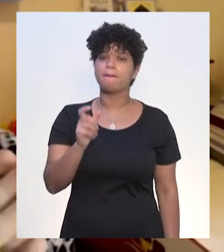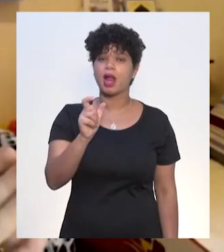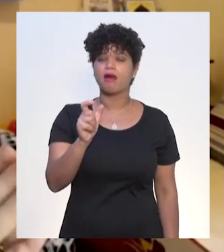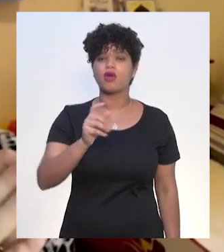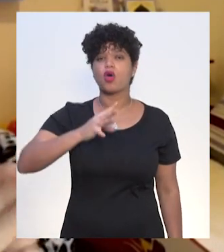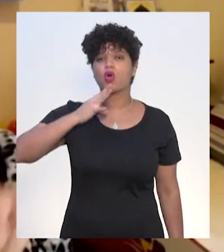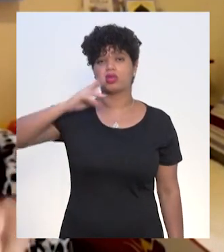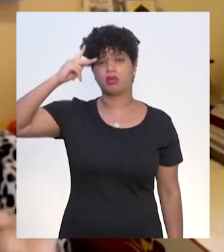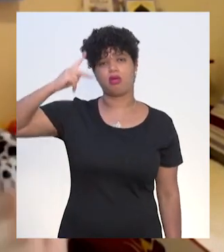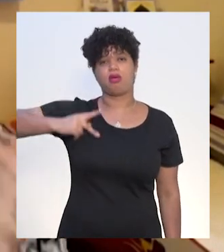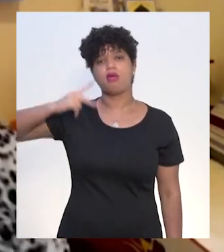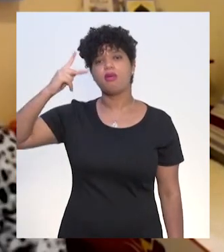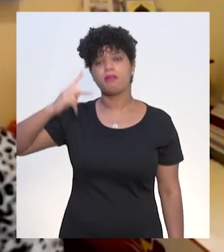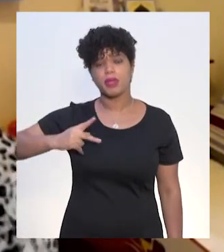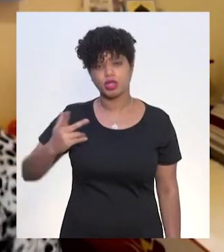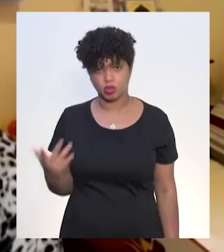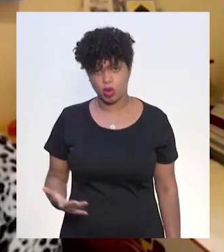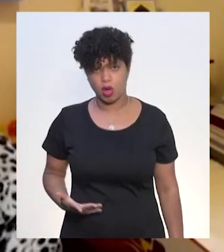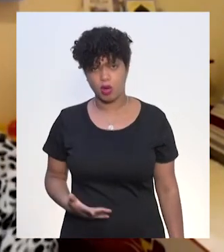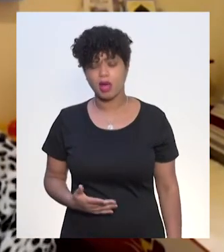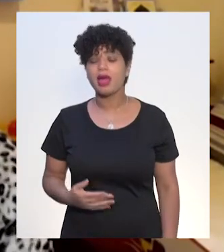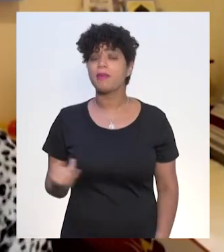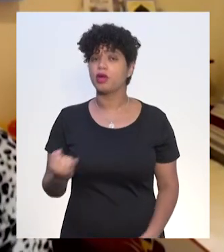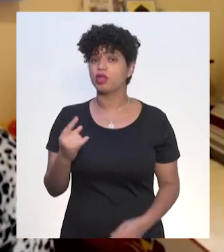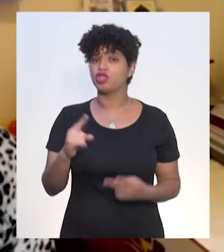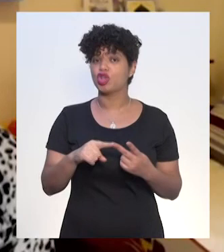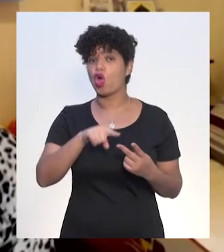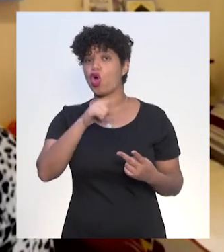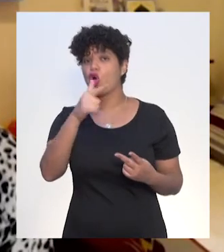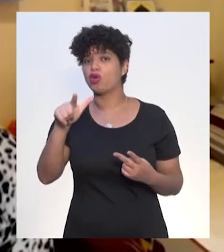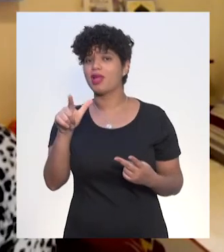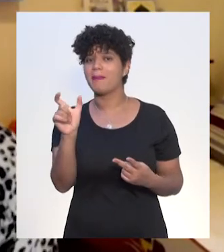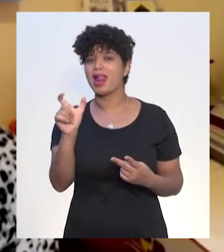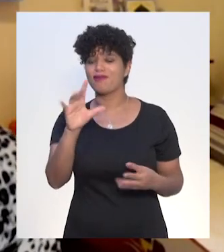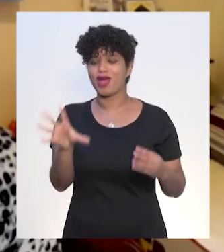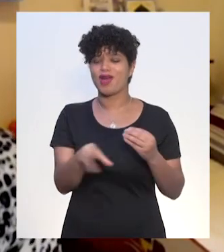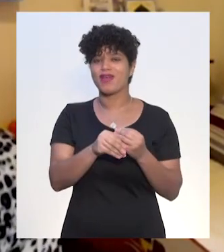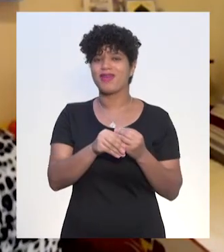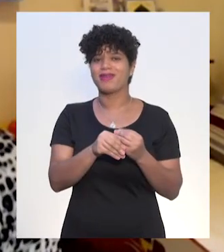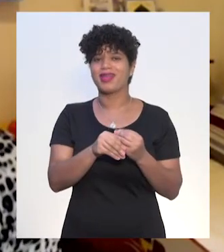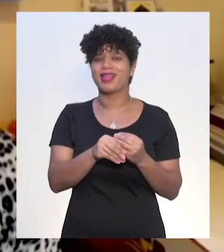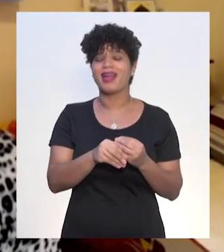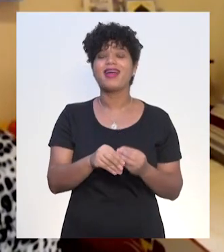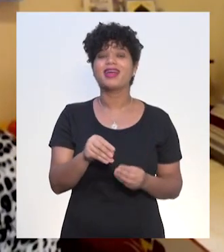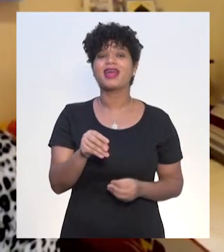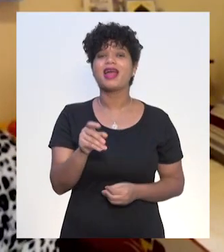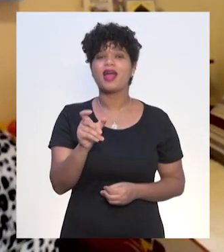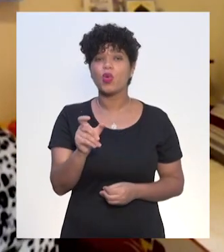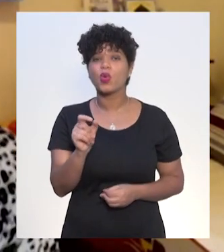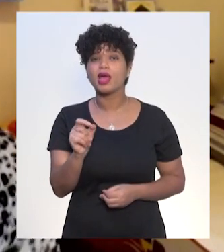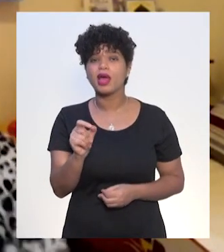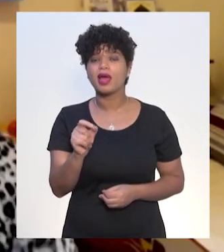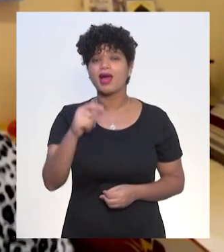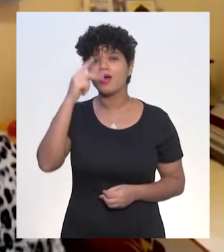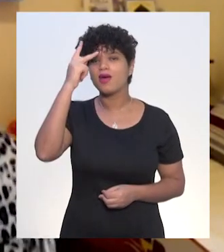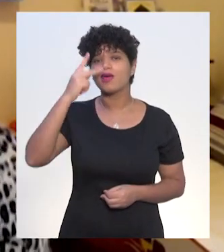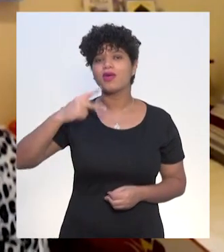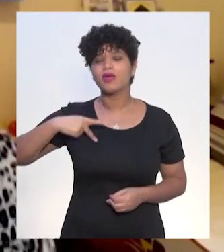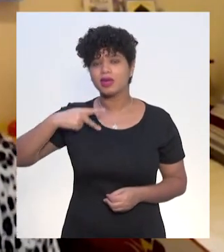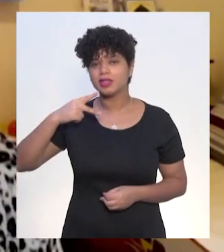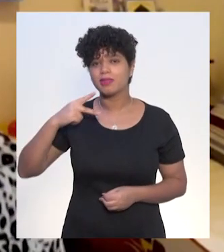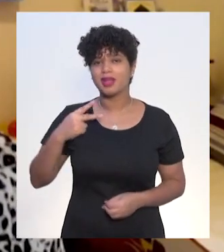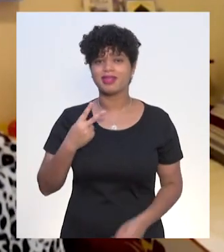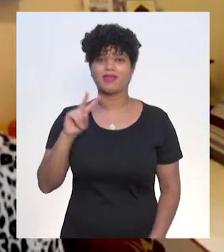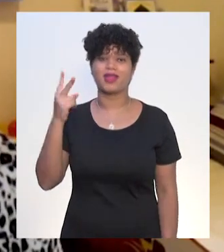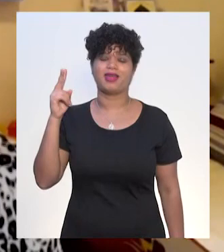a gente também precisava de autovalorização né esse é um ponto extremamente importante para a